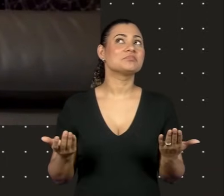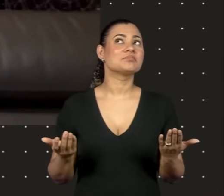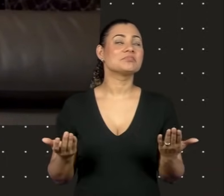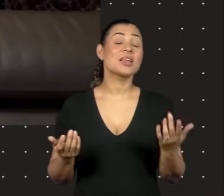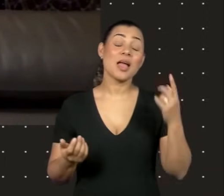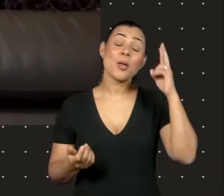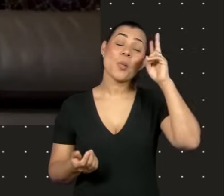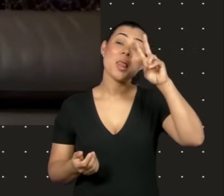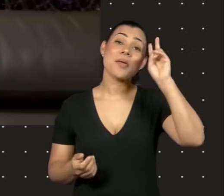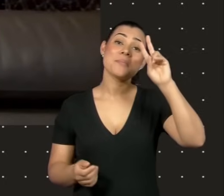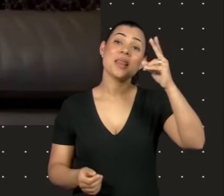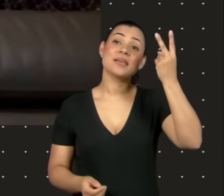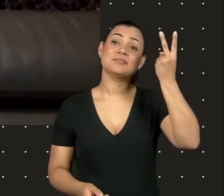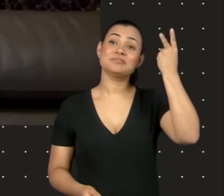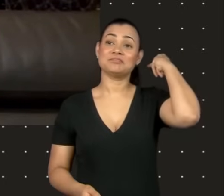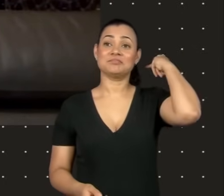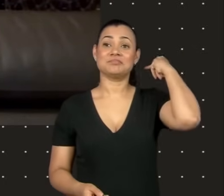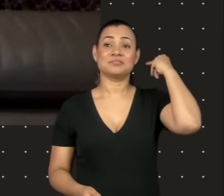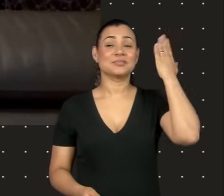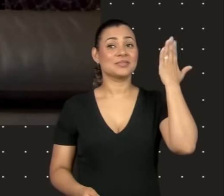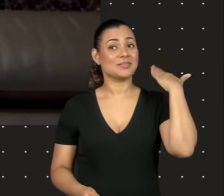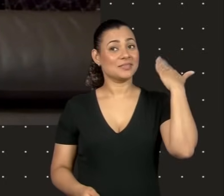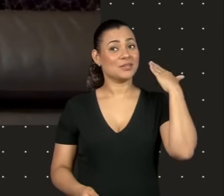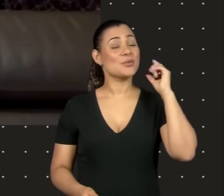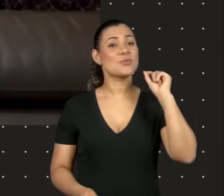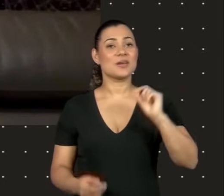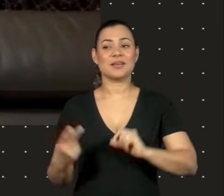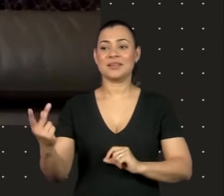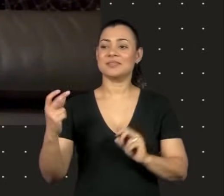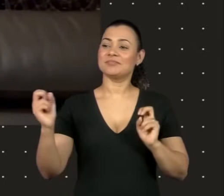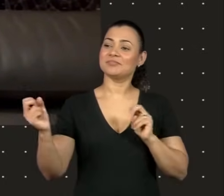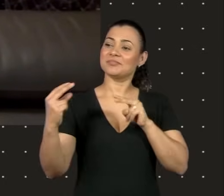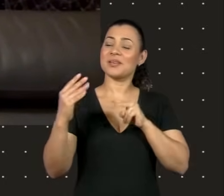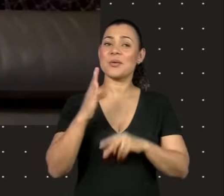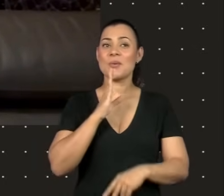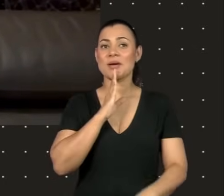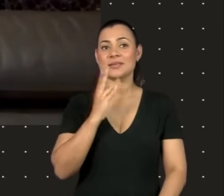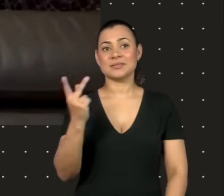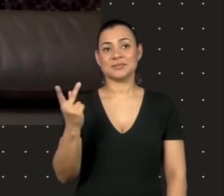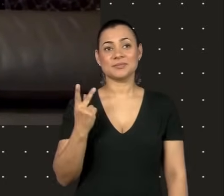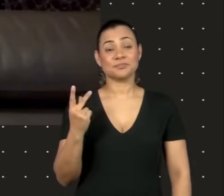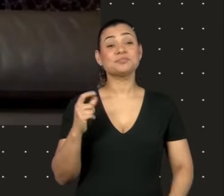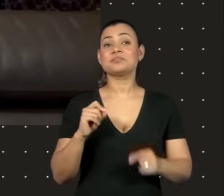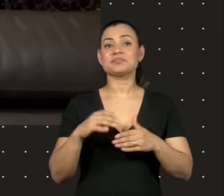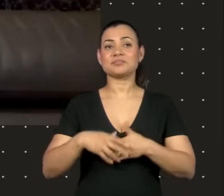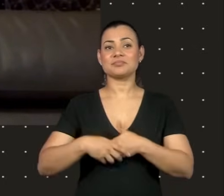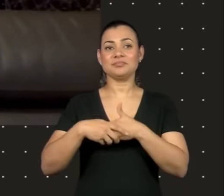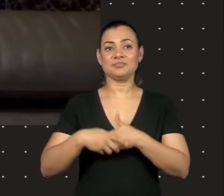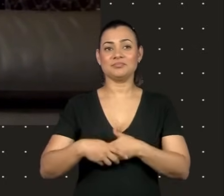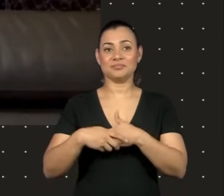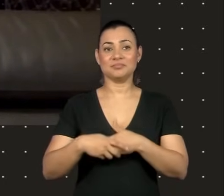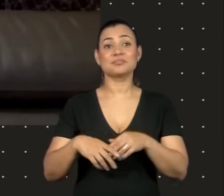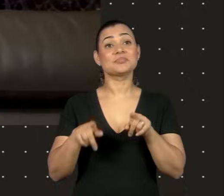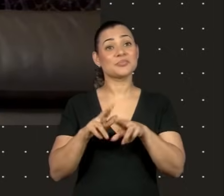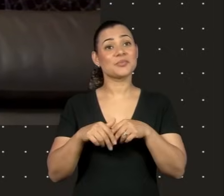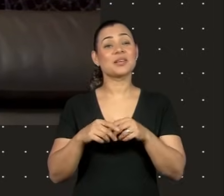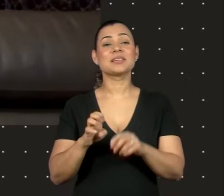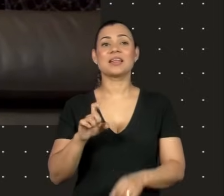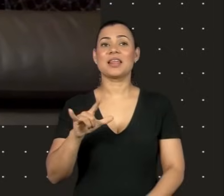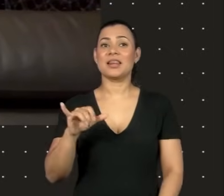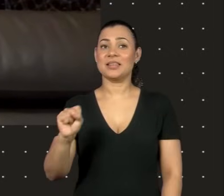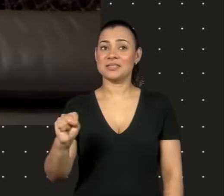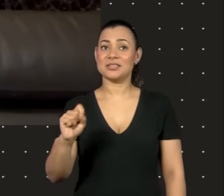e aí eu me lembrei de quando a gente se conheceu, que nós fomos apresentados pela Elis